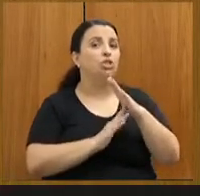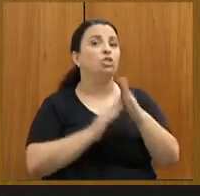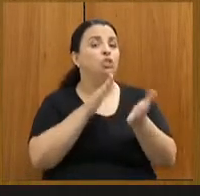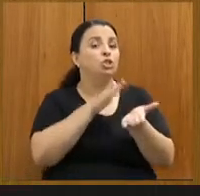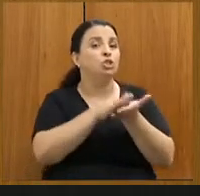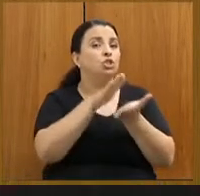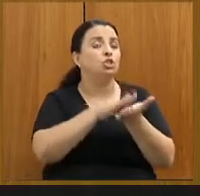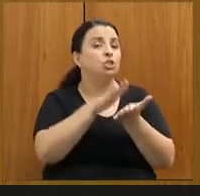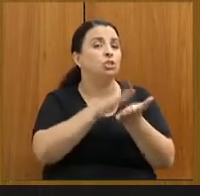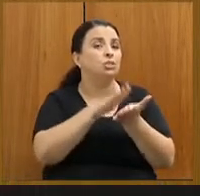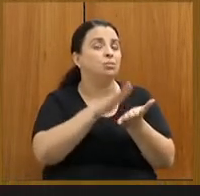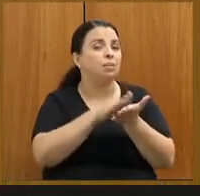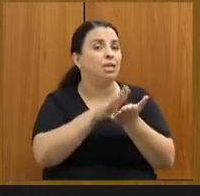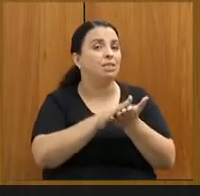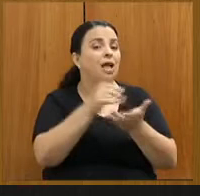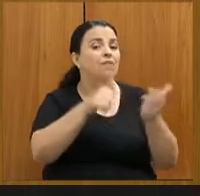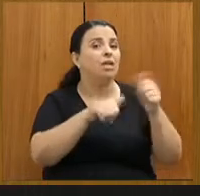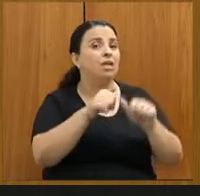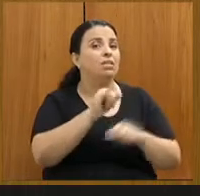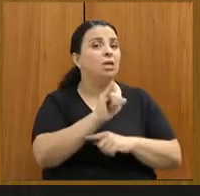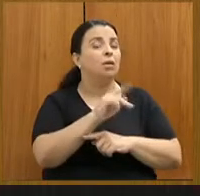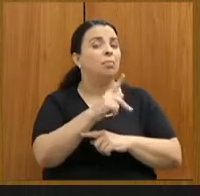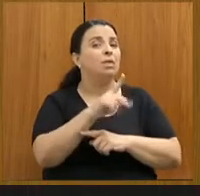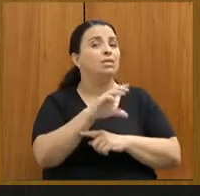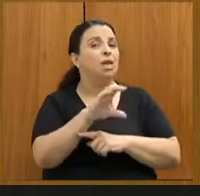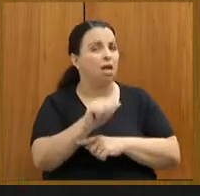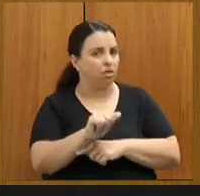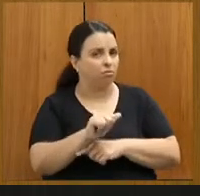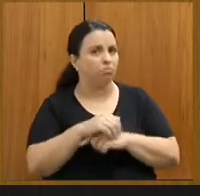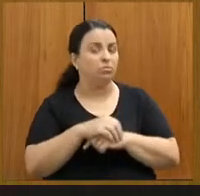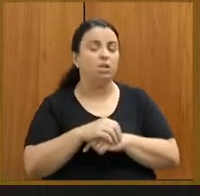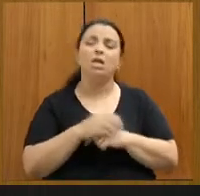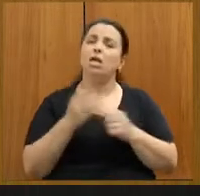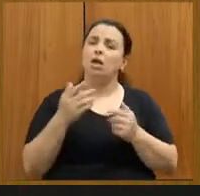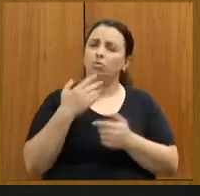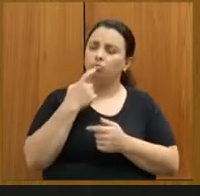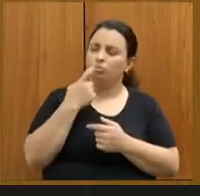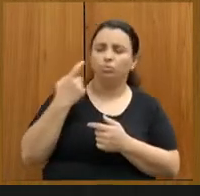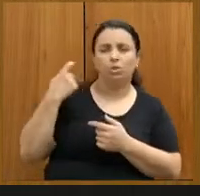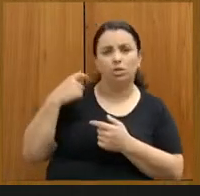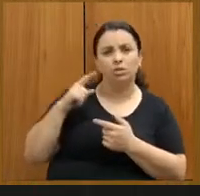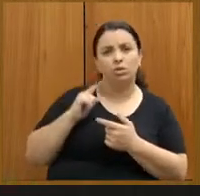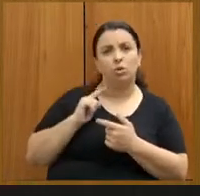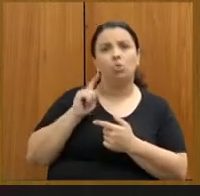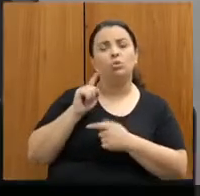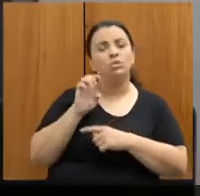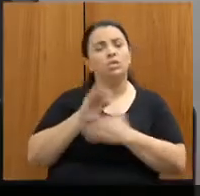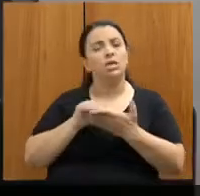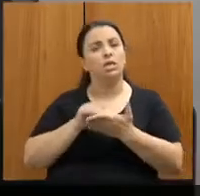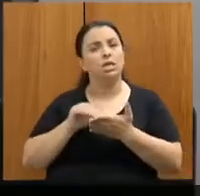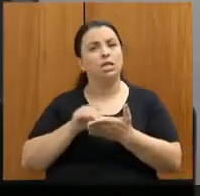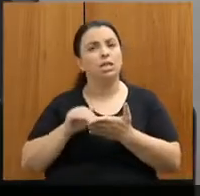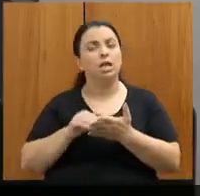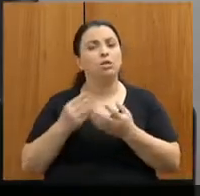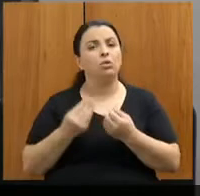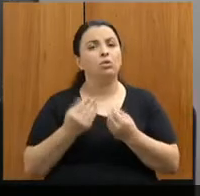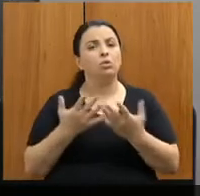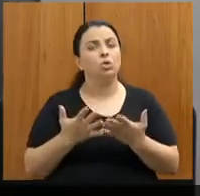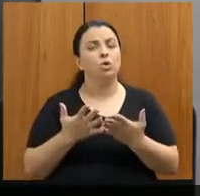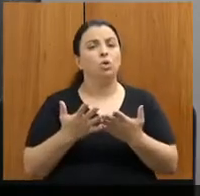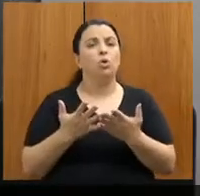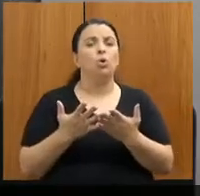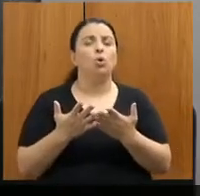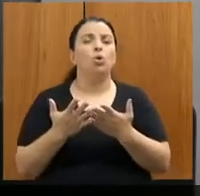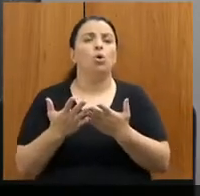IPCA recentemente um secretário de estado condicionou a concessão de revisão geral anual aos servidores